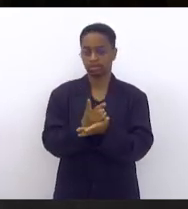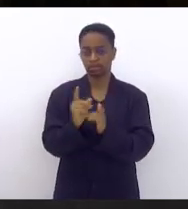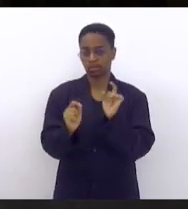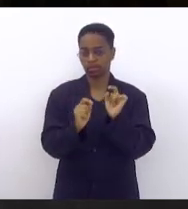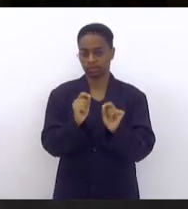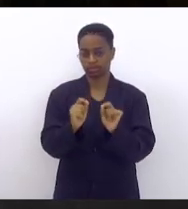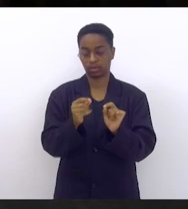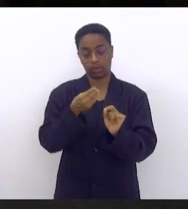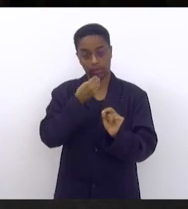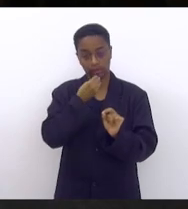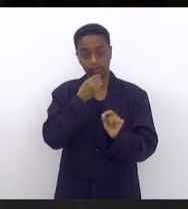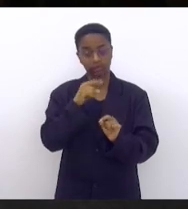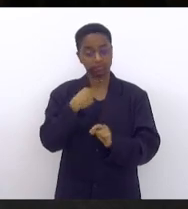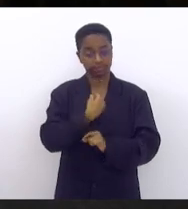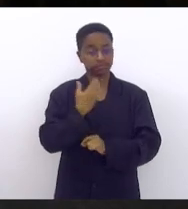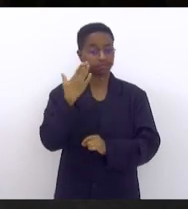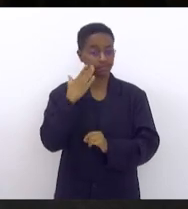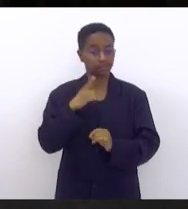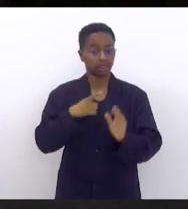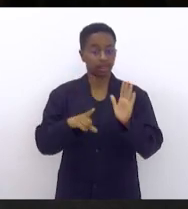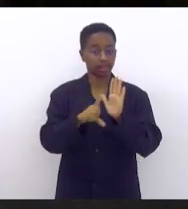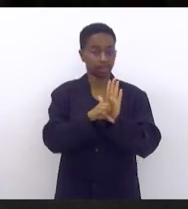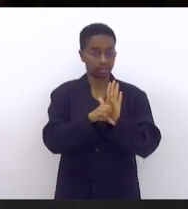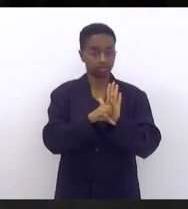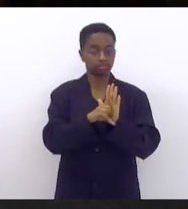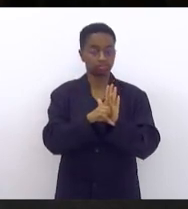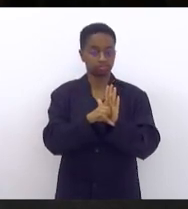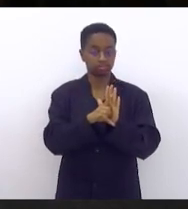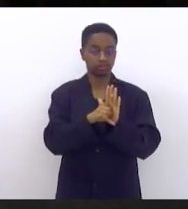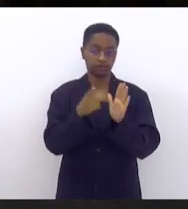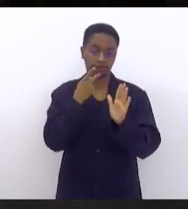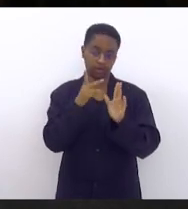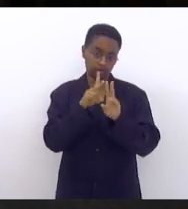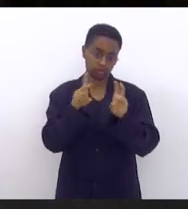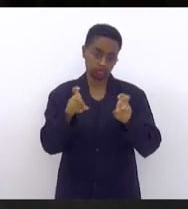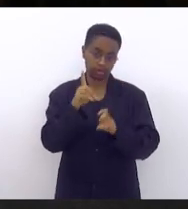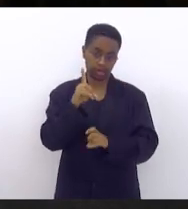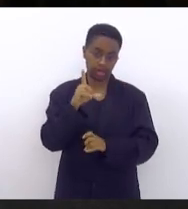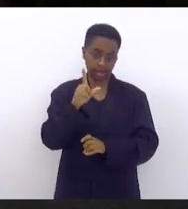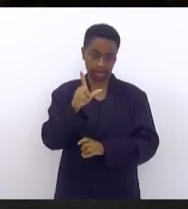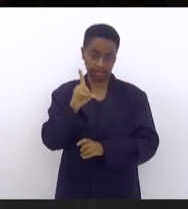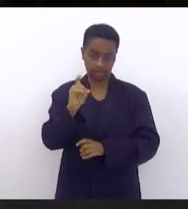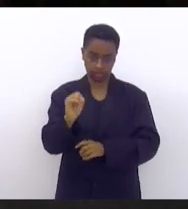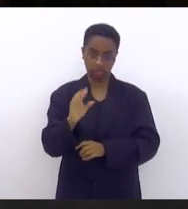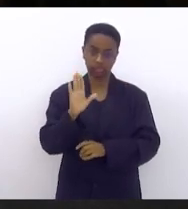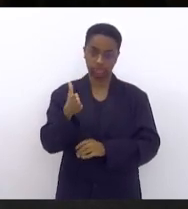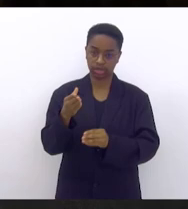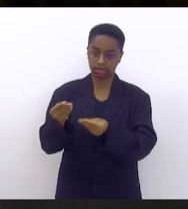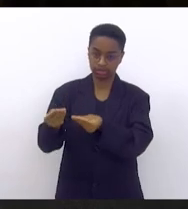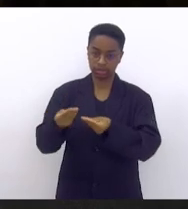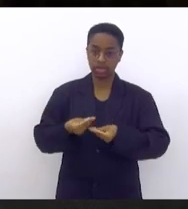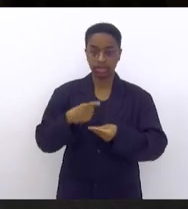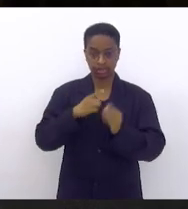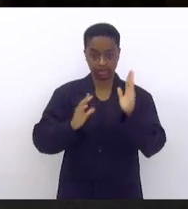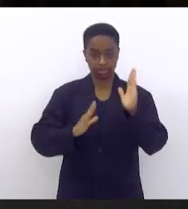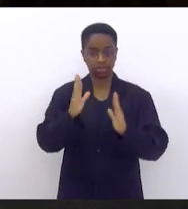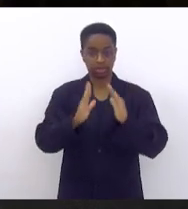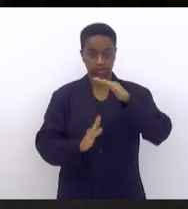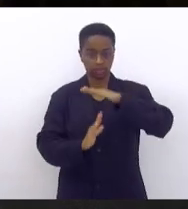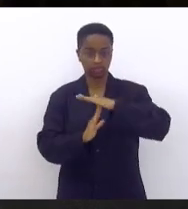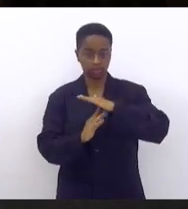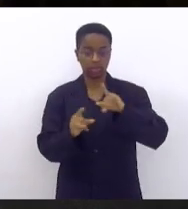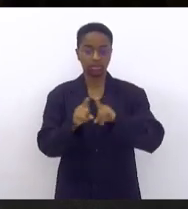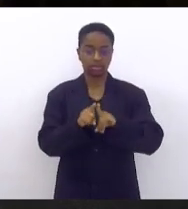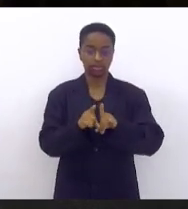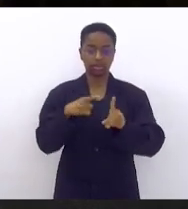que a gente sabe que tem a legislação que dispõe sobre o orçamento, a LDO já veio para cá, a LDO tem previsão, né? Consta